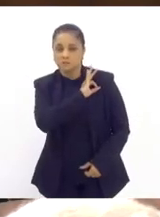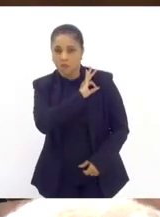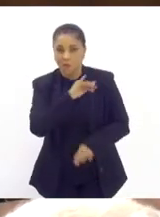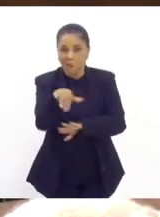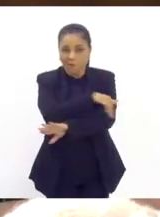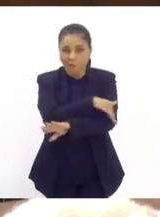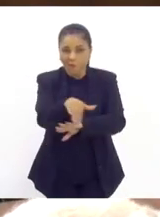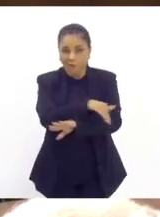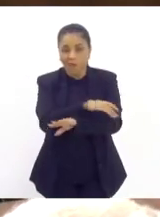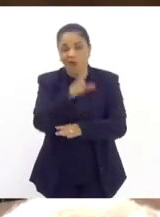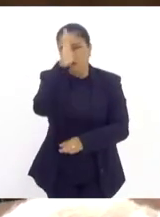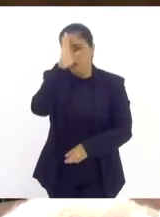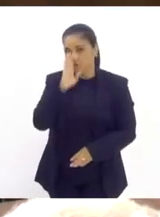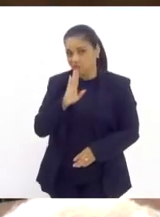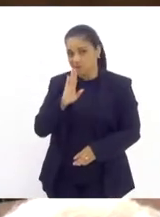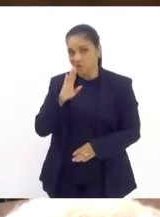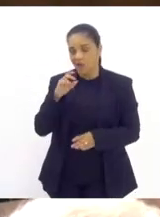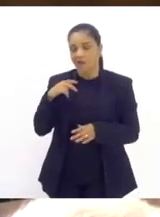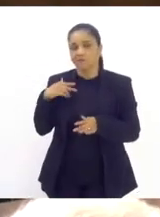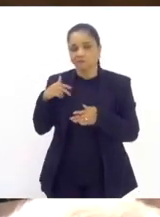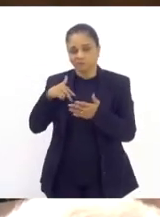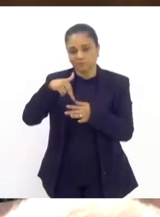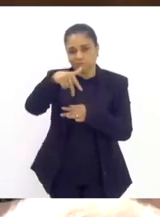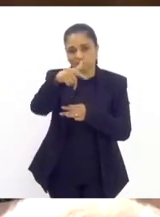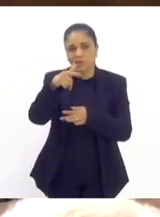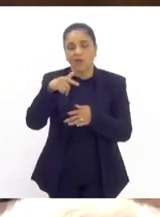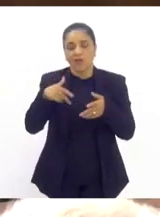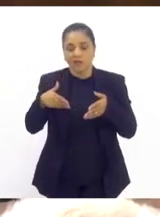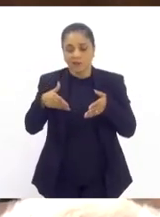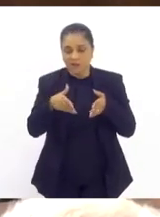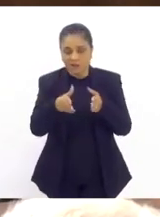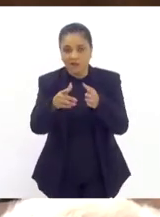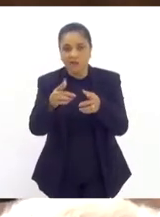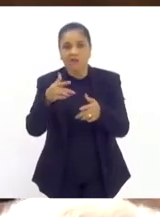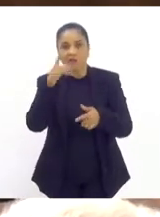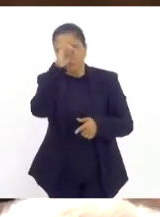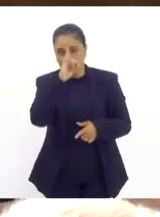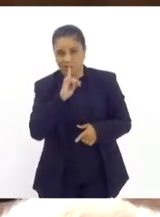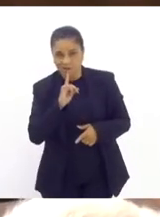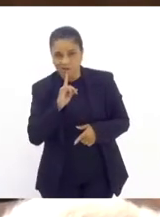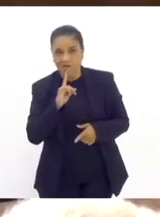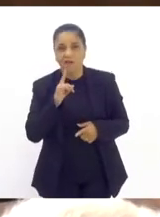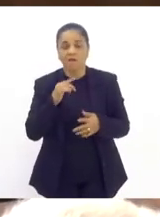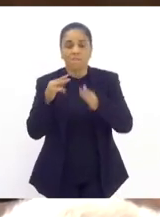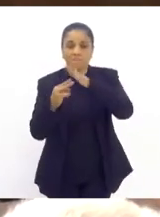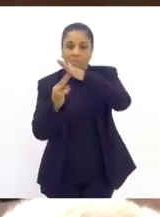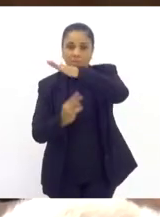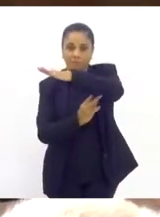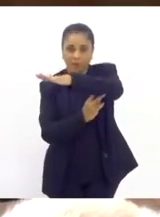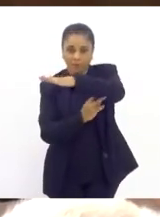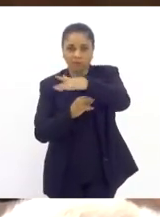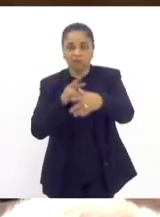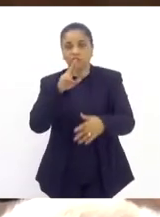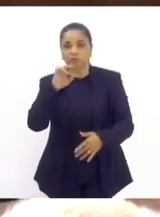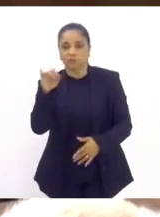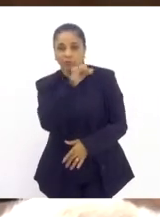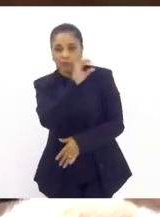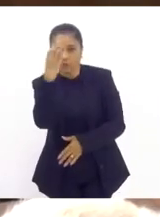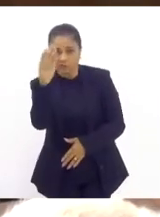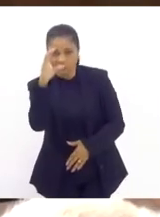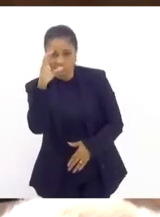nas praças de pedais da linha amarela via Lago transolímpica ponte rio-niterói e gratuidade nos Transportes da SuperVia